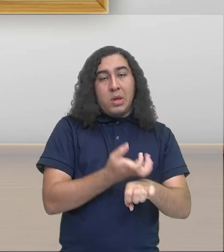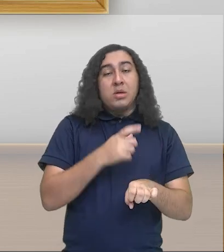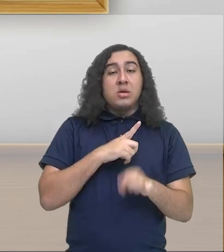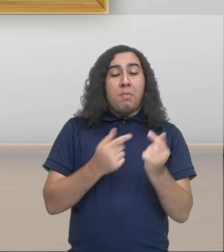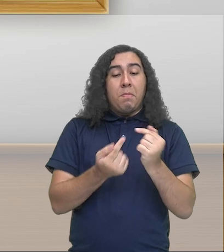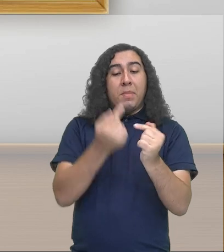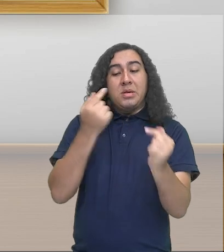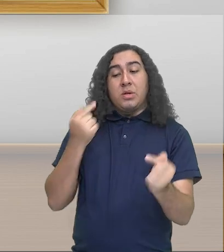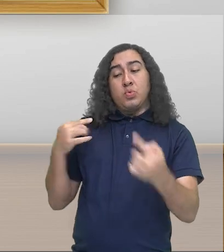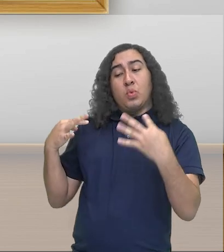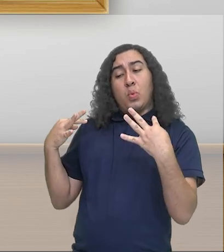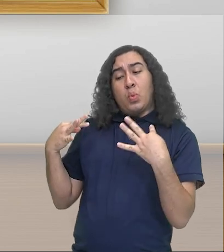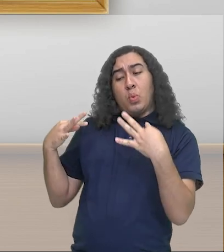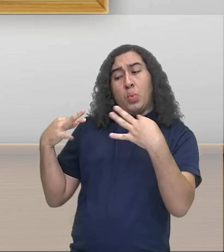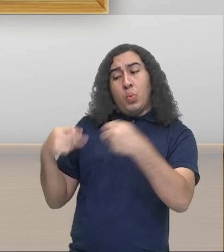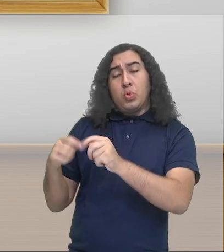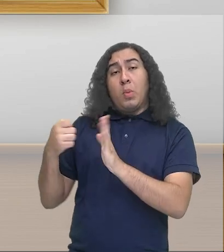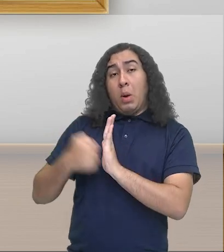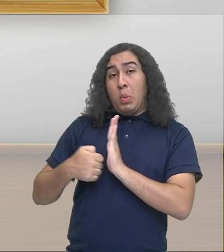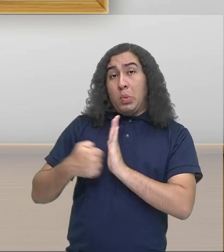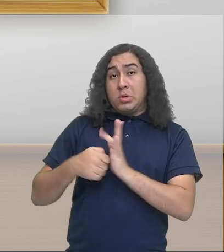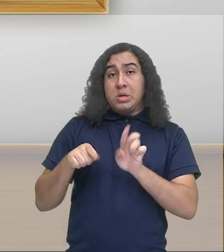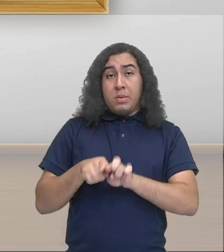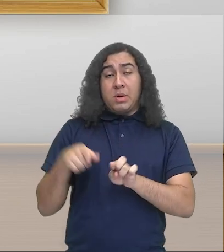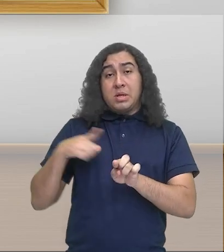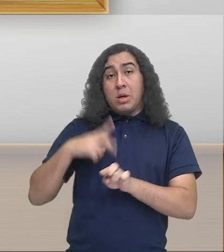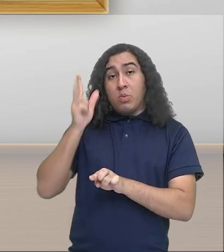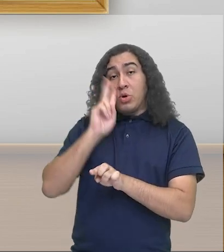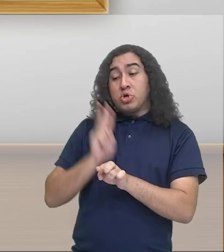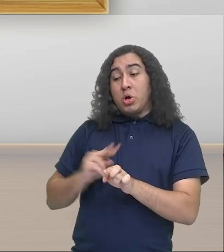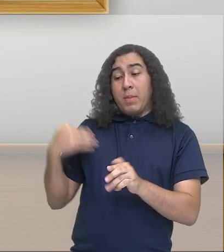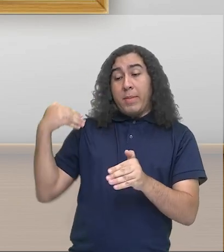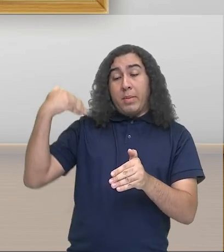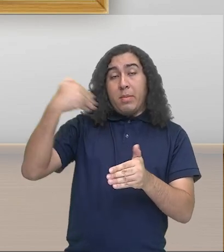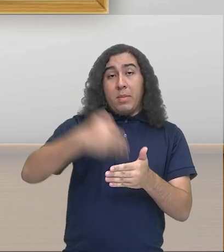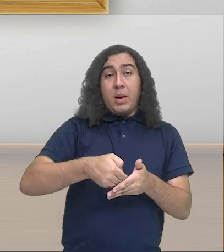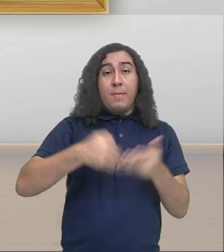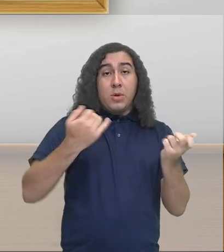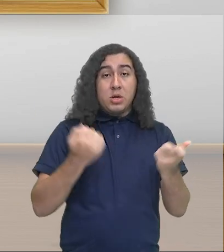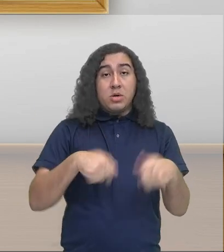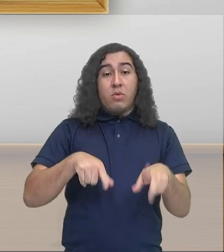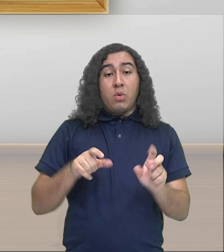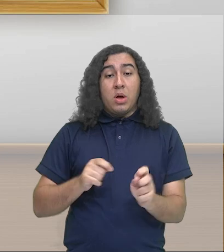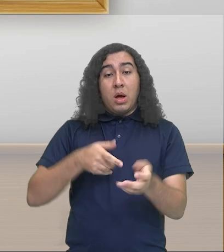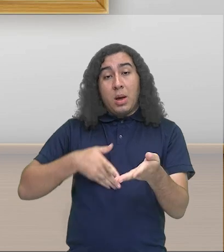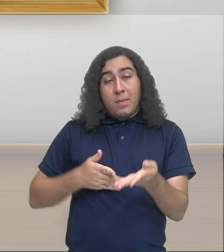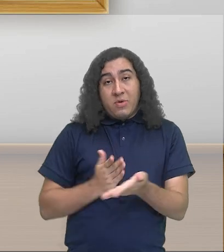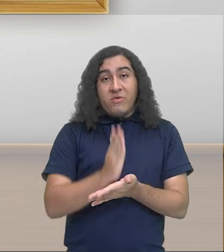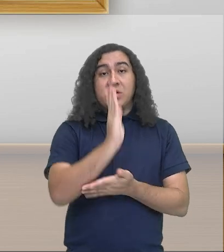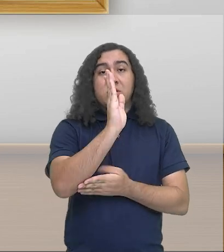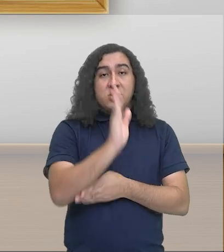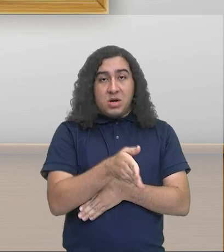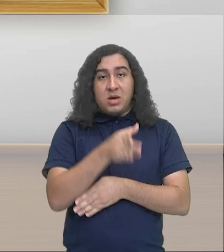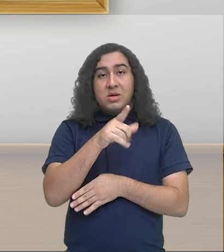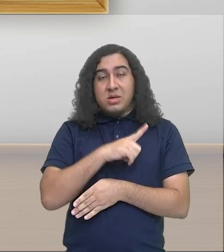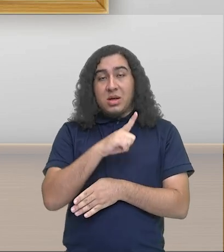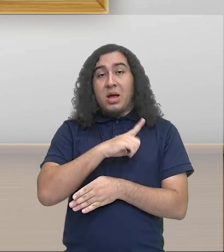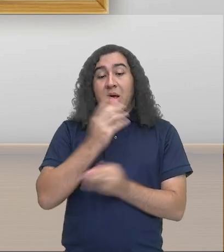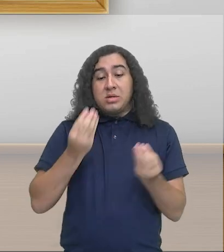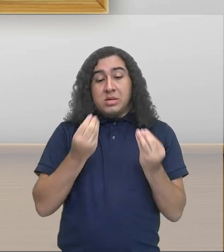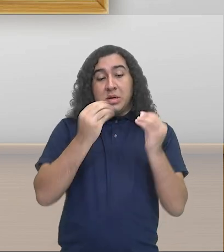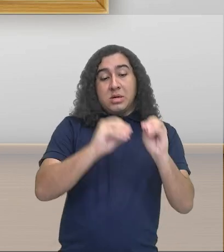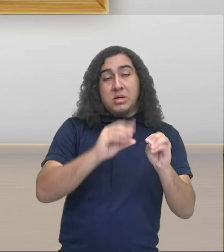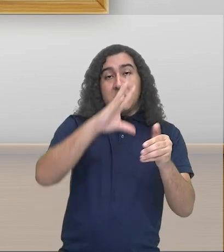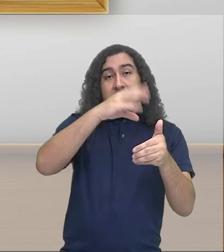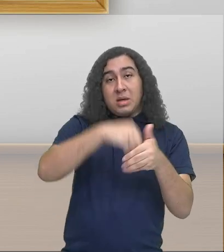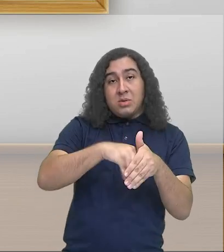uma luta histórica, teve uma trajetória para que ela pudesse, para que ela viesse a ser inserida